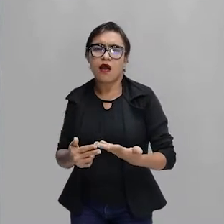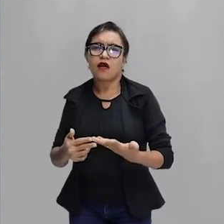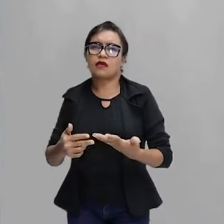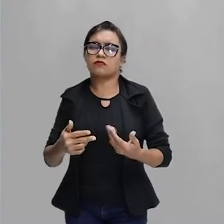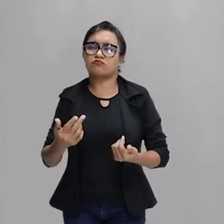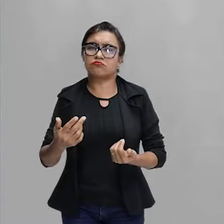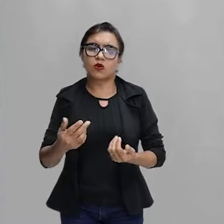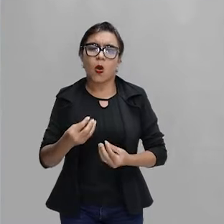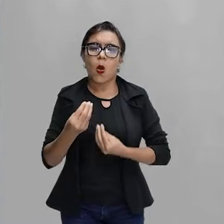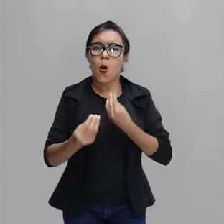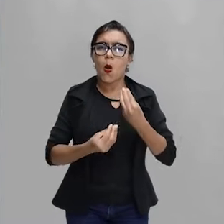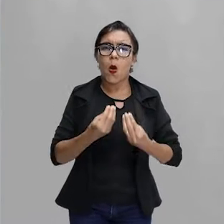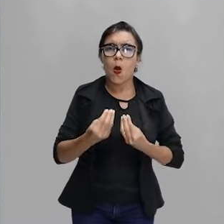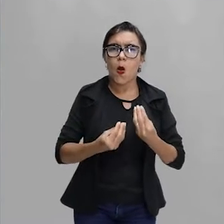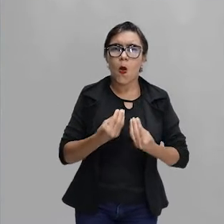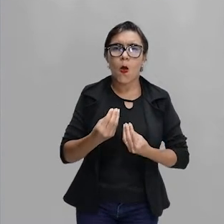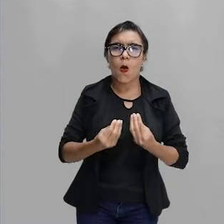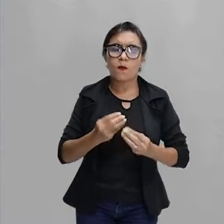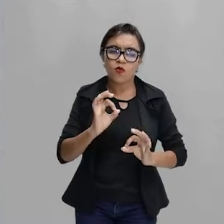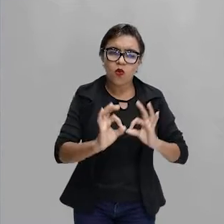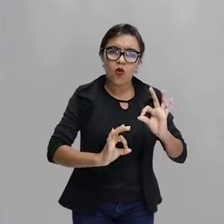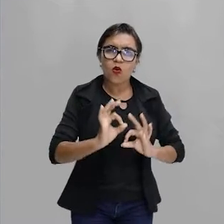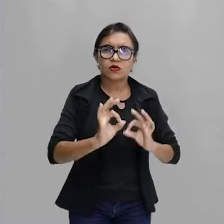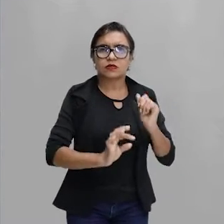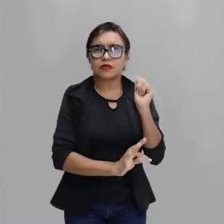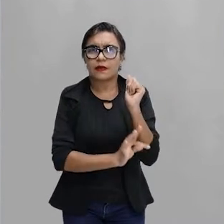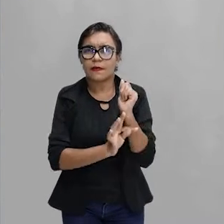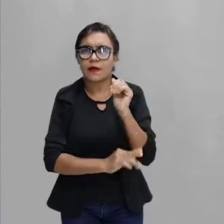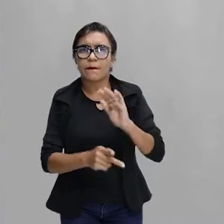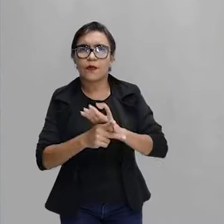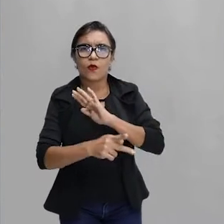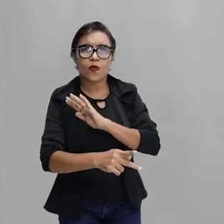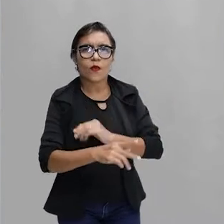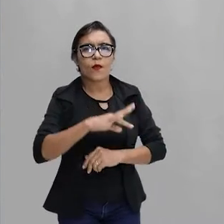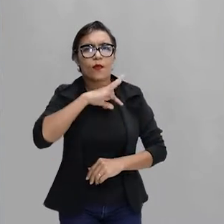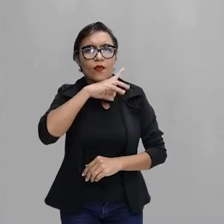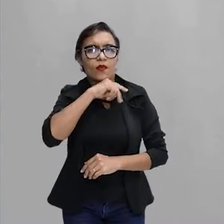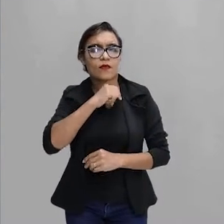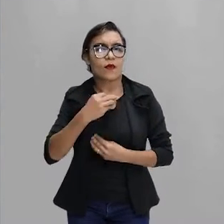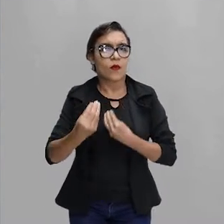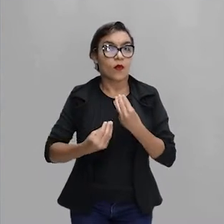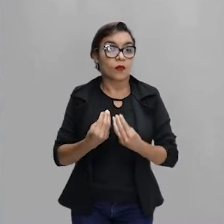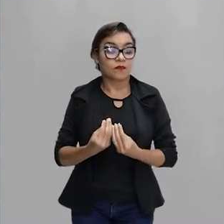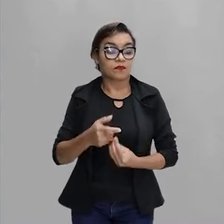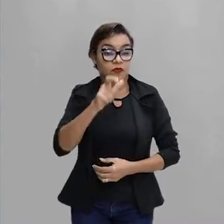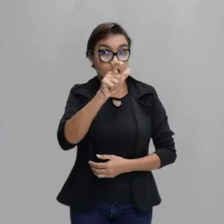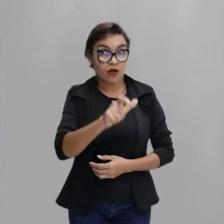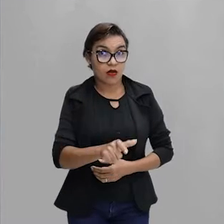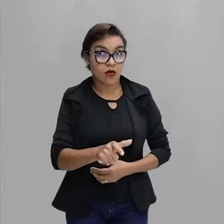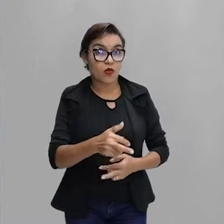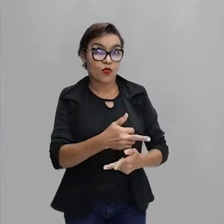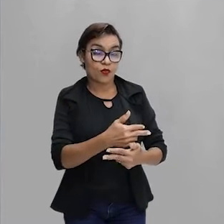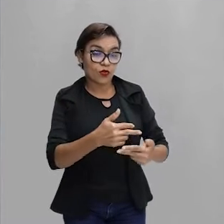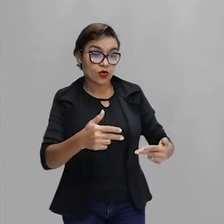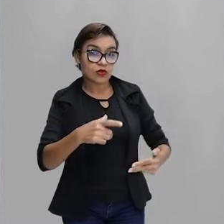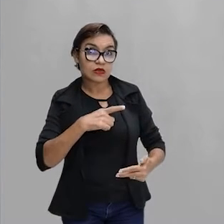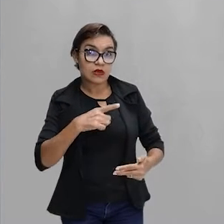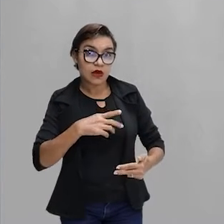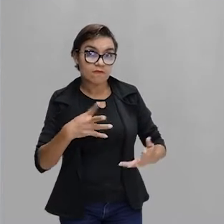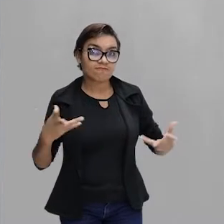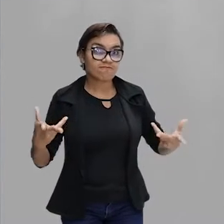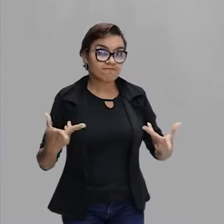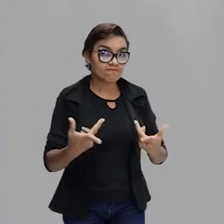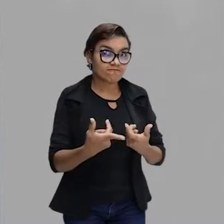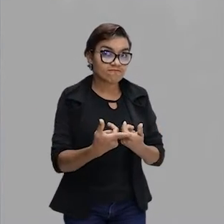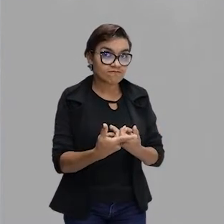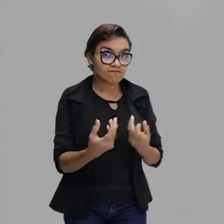do animal é controlada, tudo isso para que este produto final tenha maior qualidade.